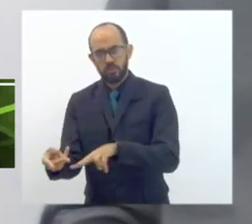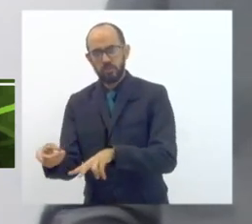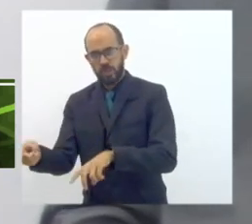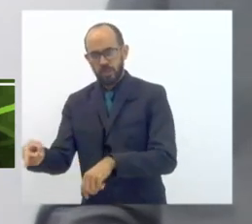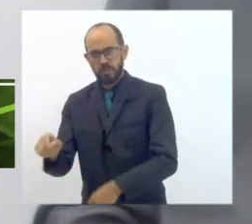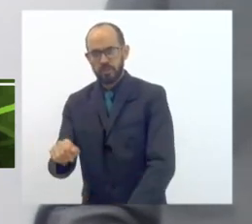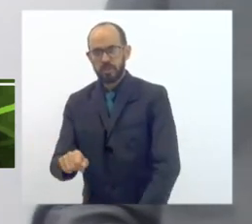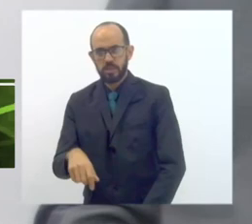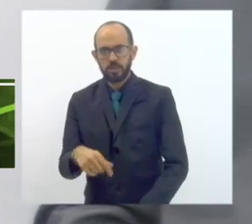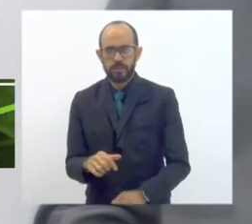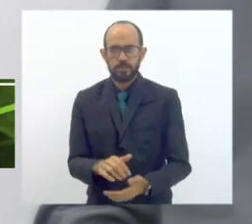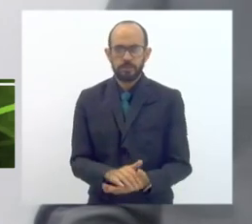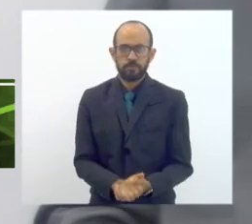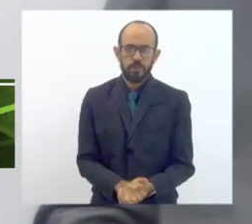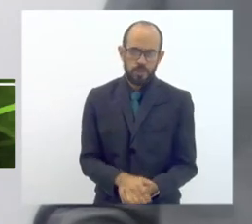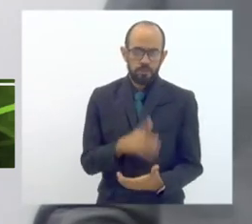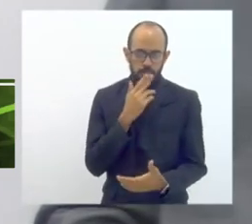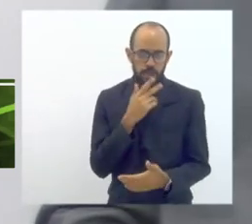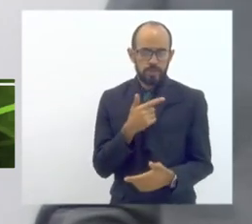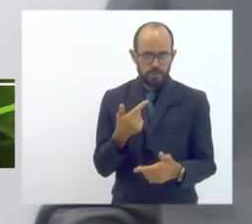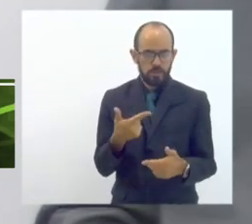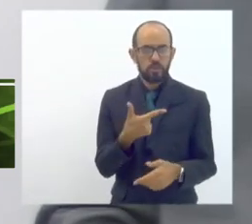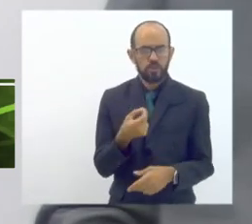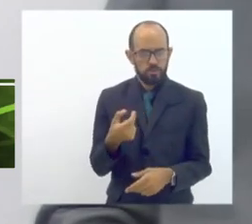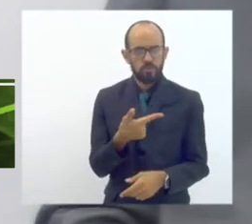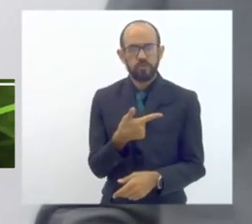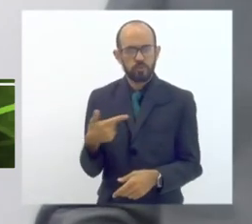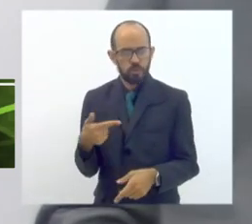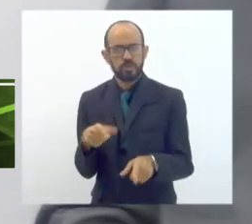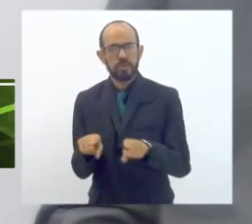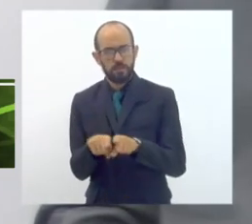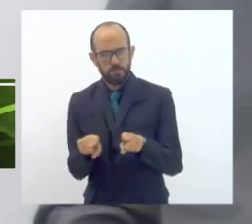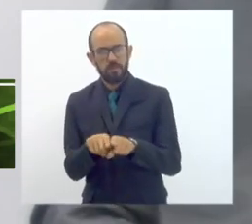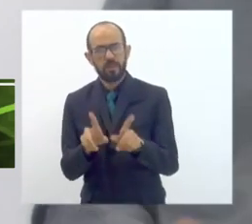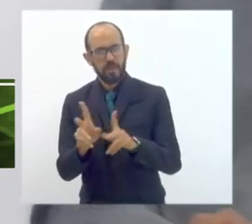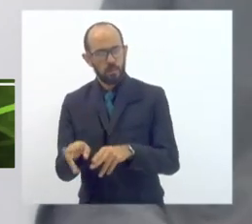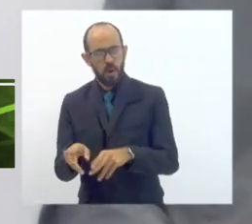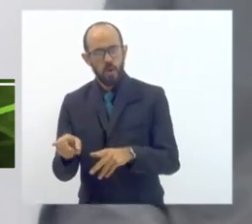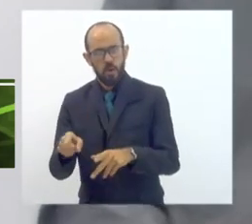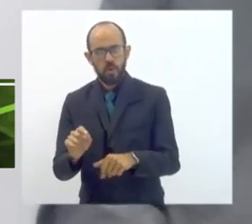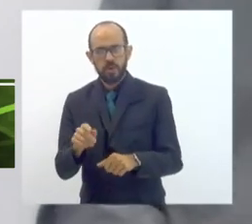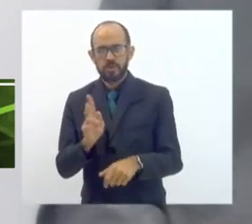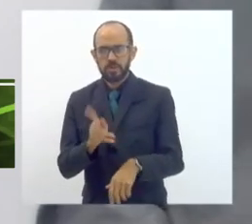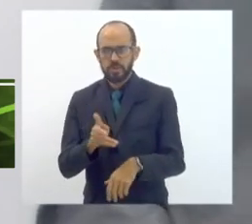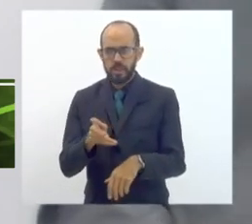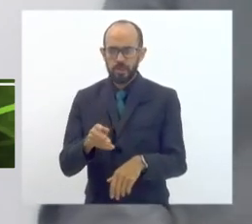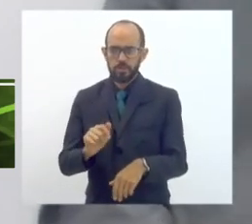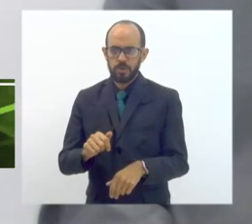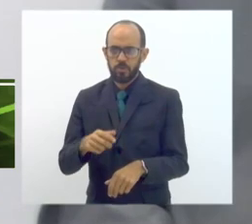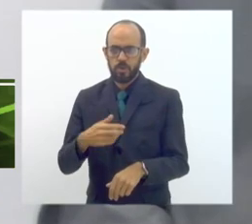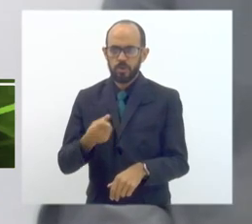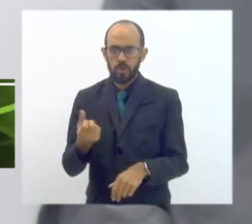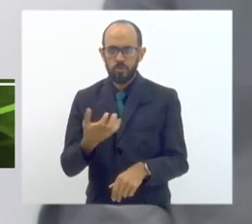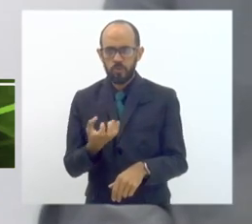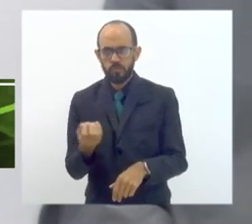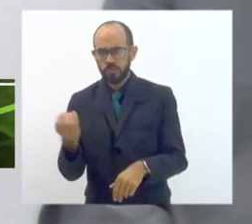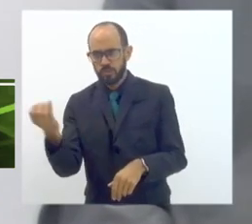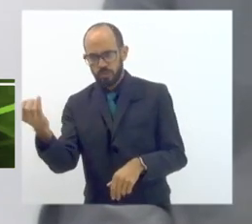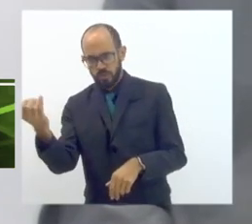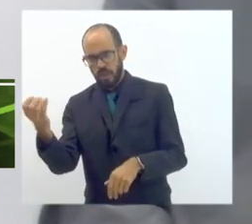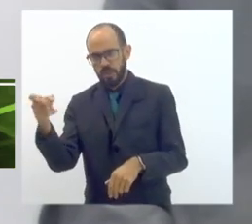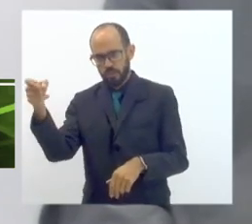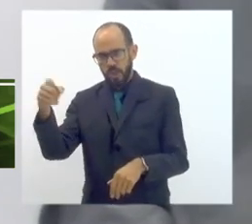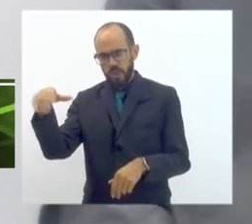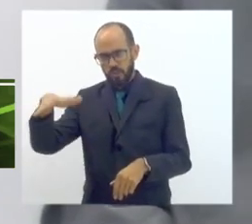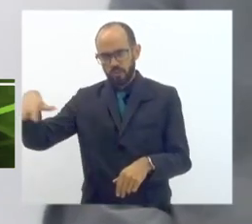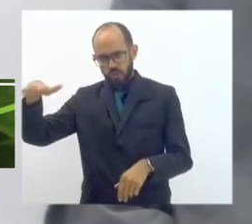possivelmente, a gente caminha para isso também. Sempre quando eu vou nas regiões, eu deixo uma questão muito clara. Essa transferência de recursos ela não